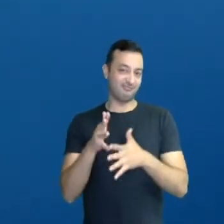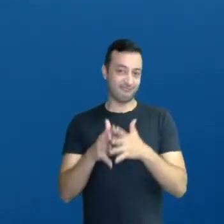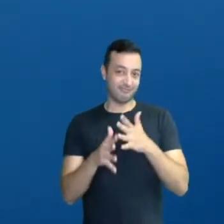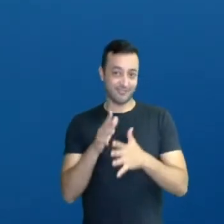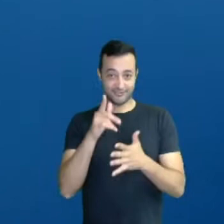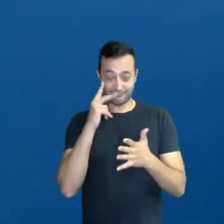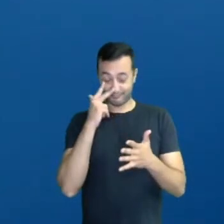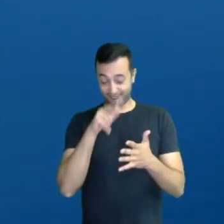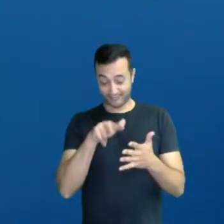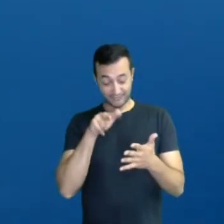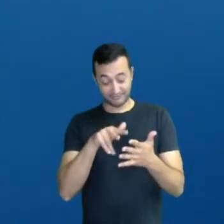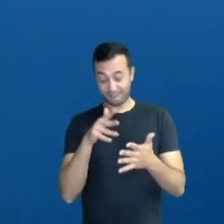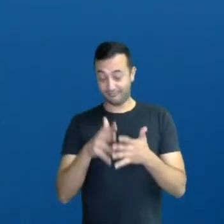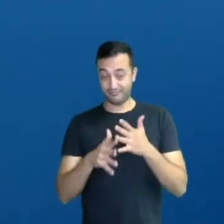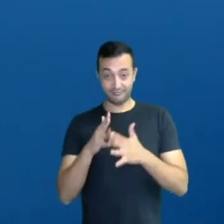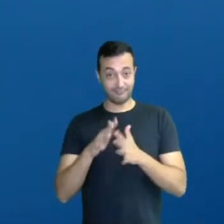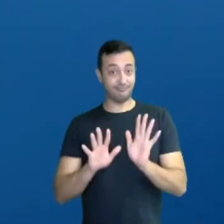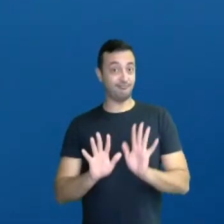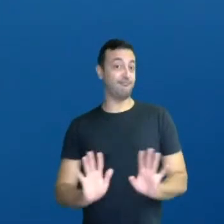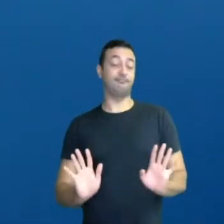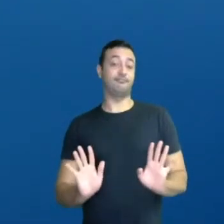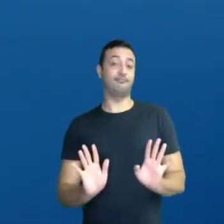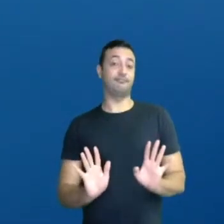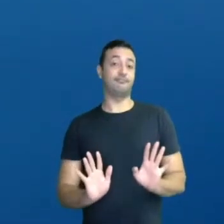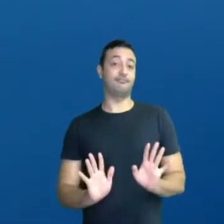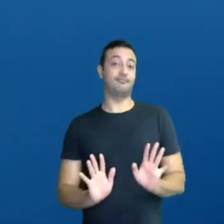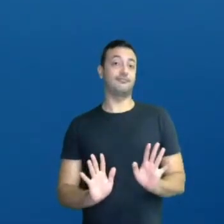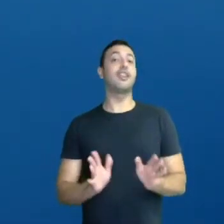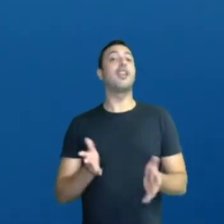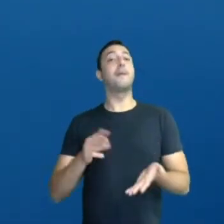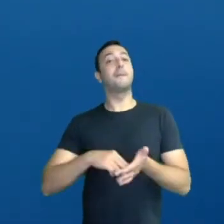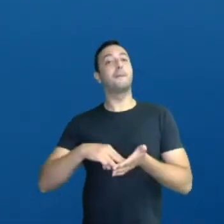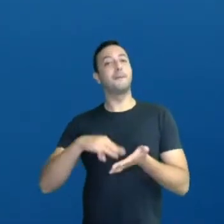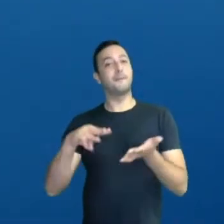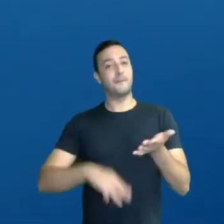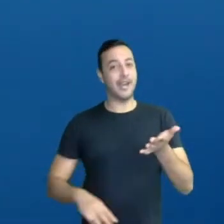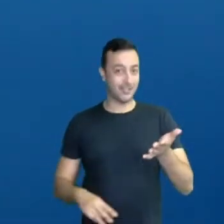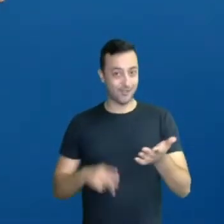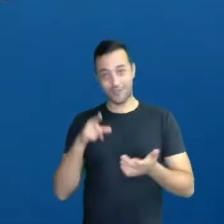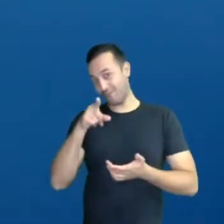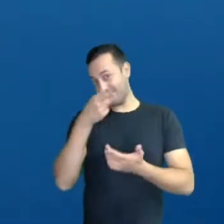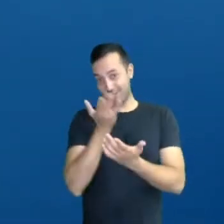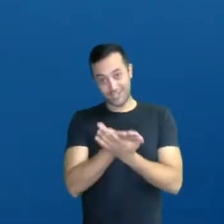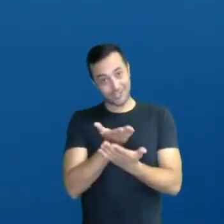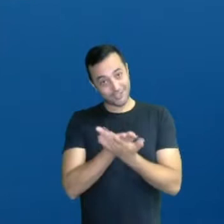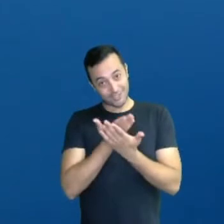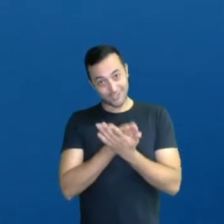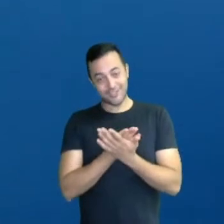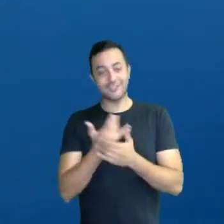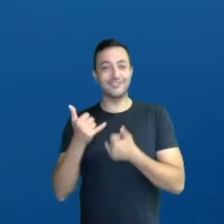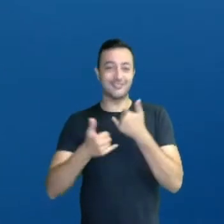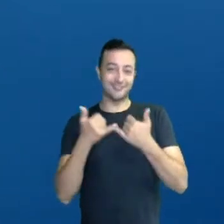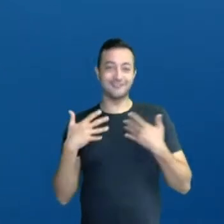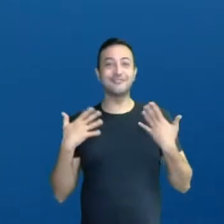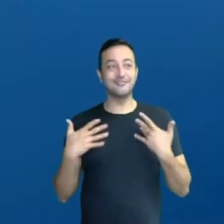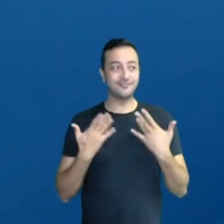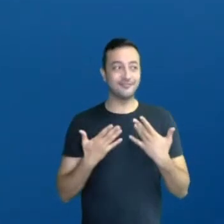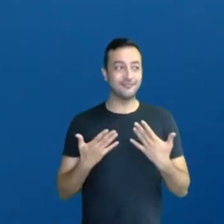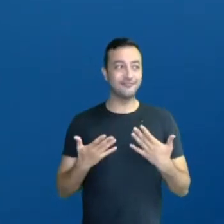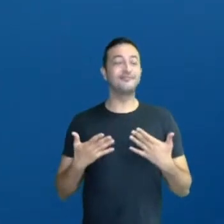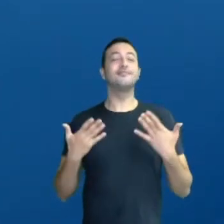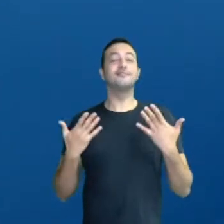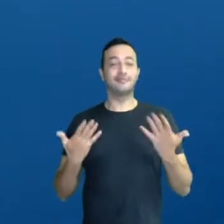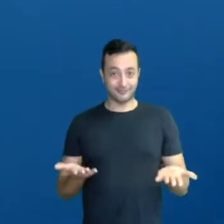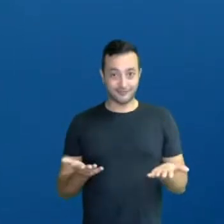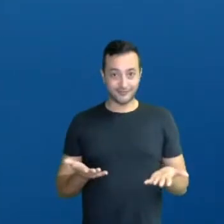sua visão, a sua rotina, enfim. É um meio metodológico para você estudar de uma forma divertida.